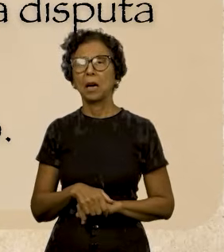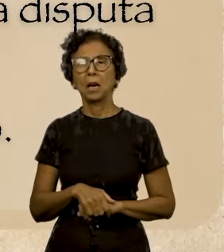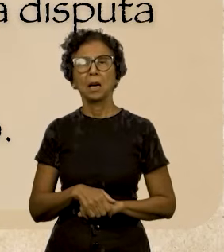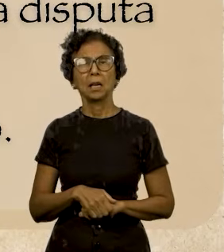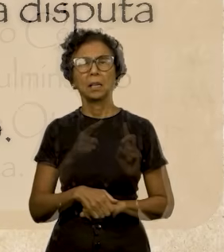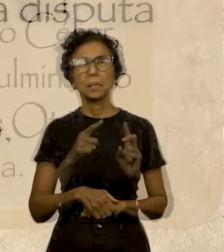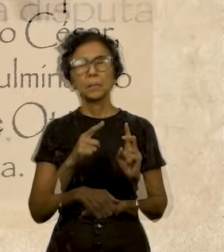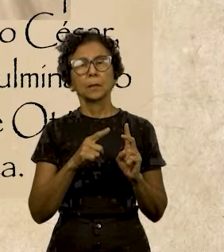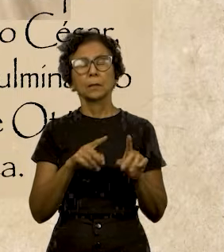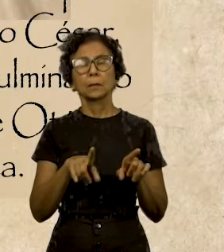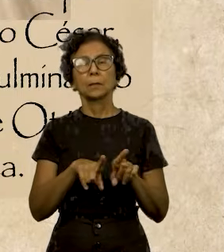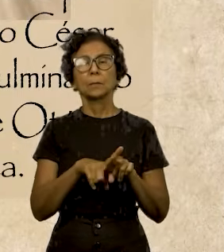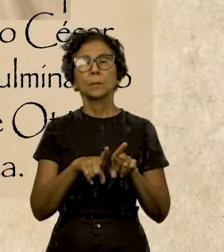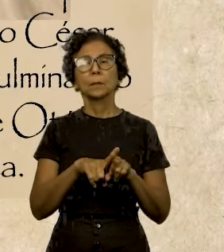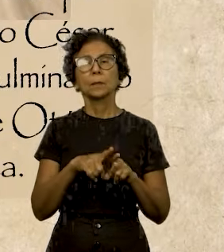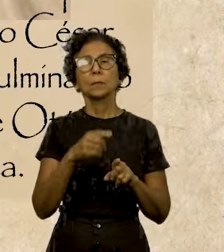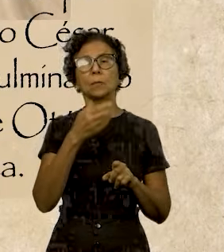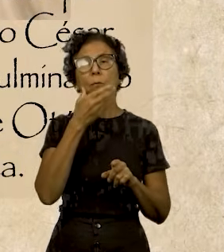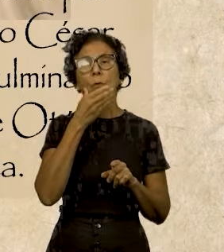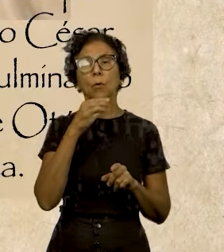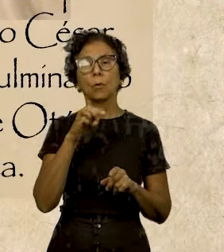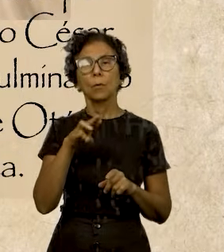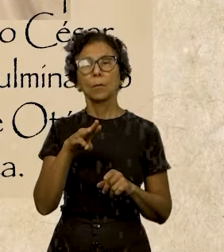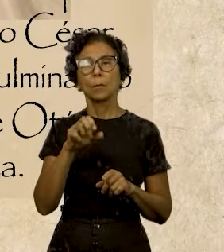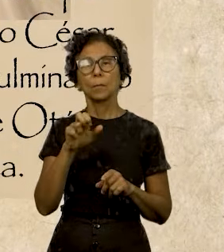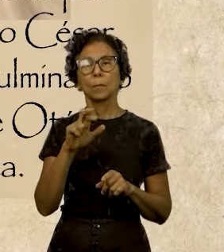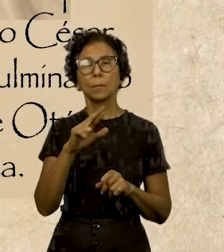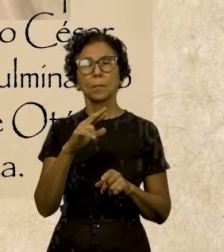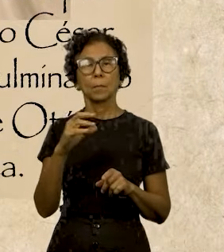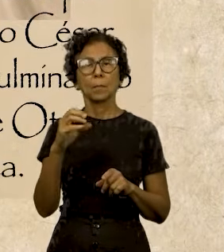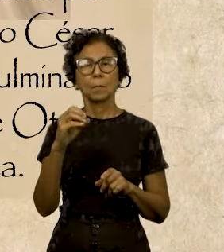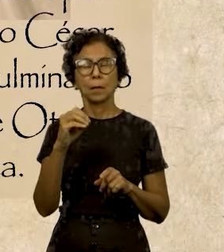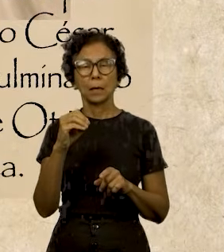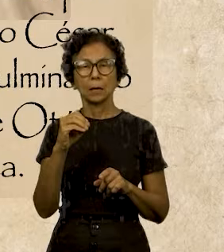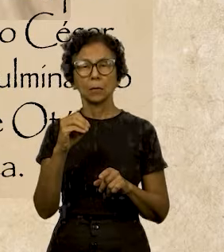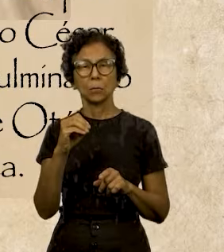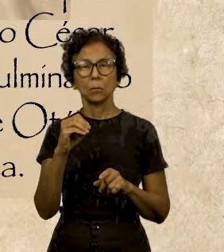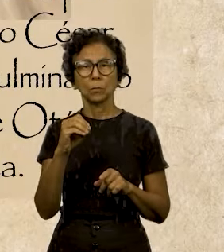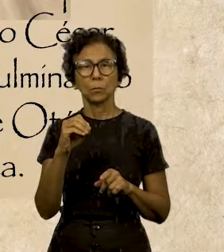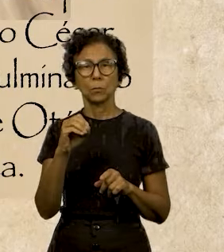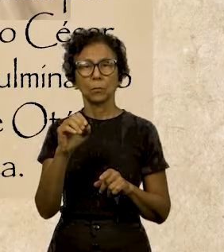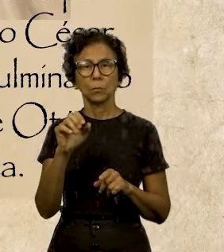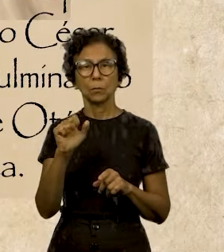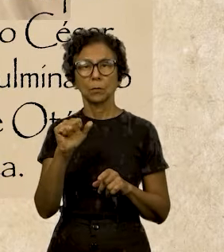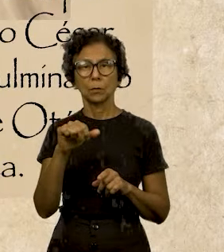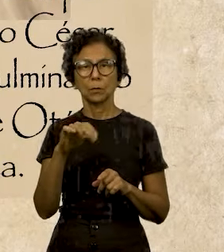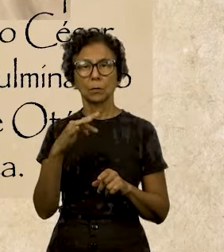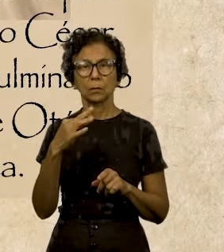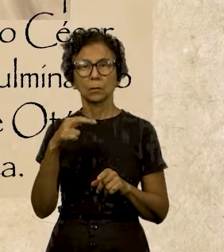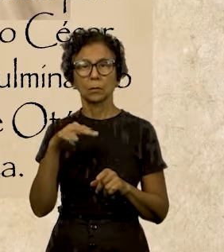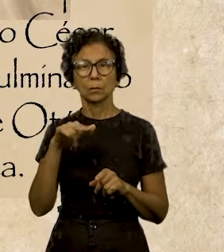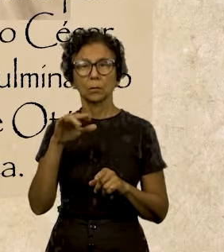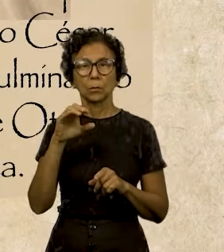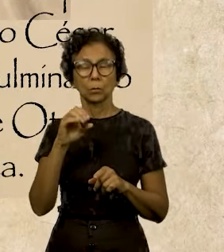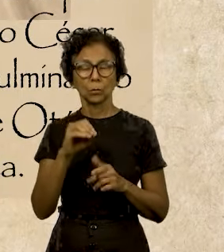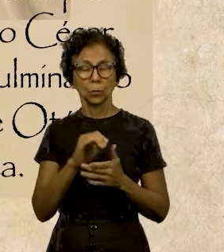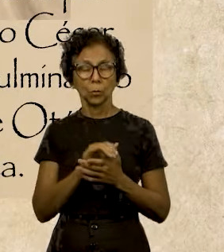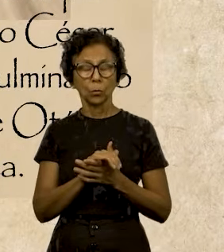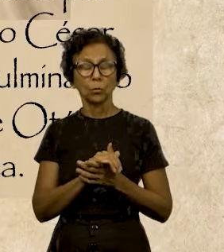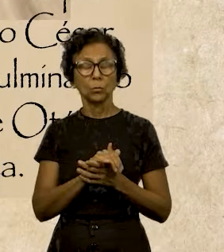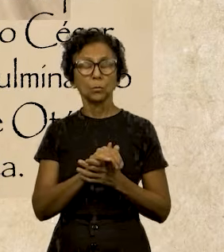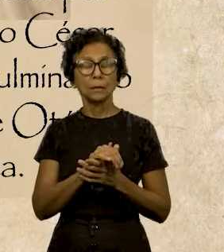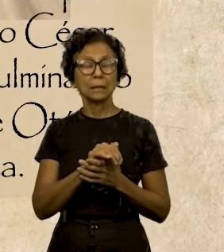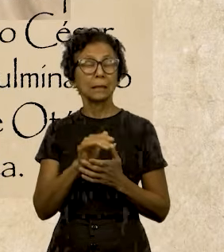E aí começou um segundo triunvirato, né? Esse segundo triunvirato, ele já entrou um nome aqui importantíssimo, que